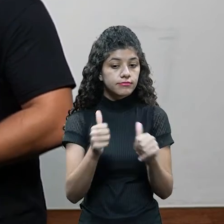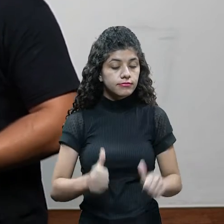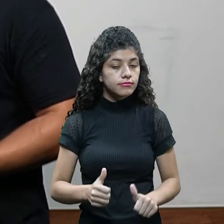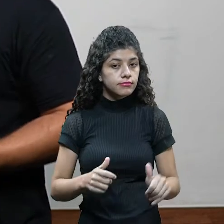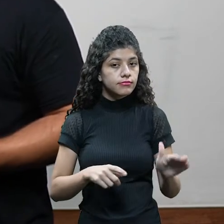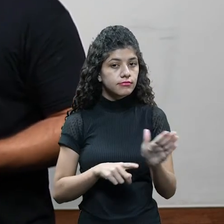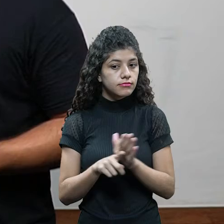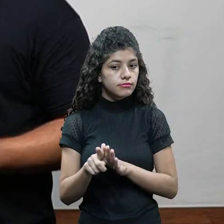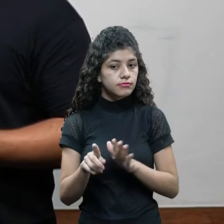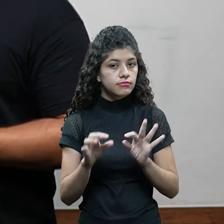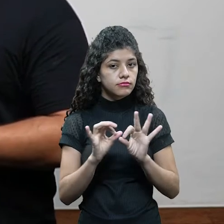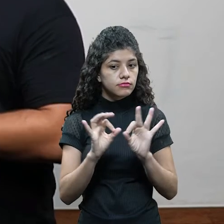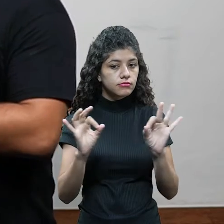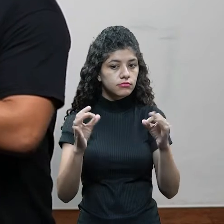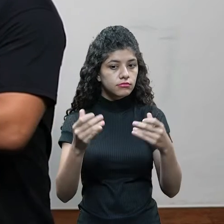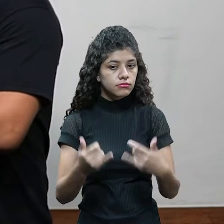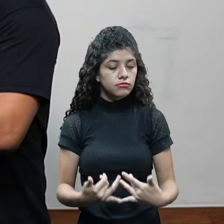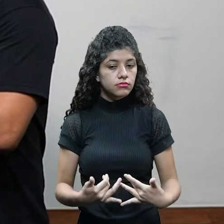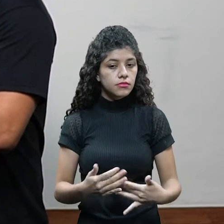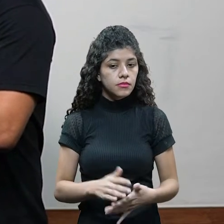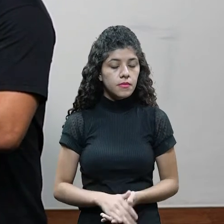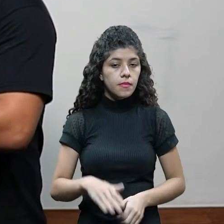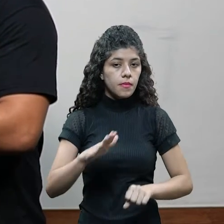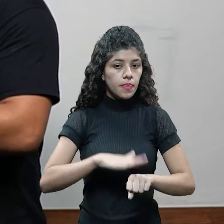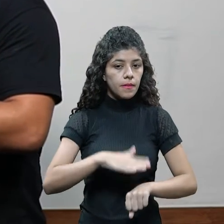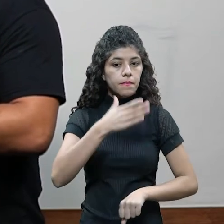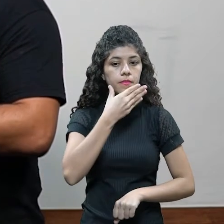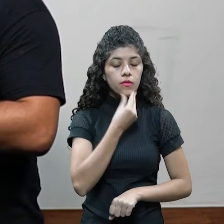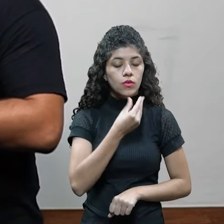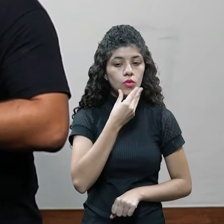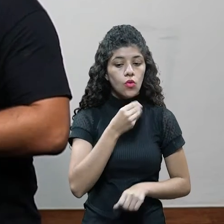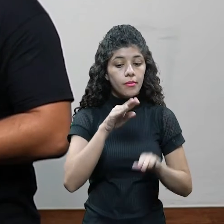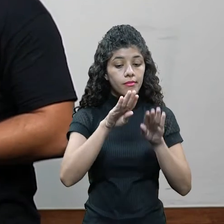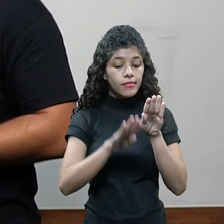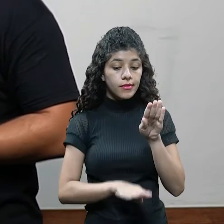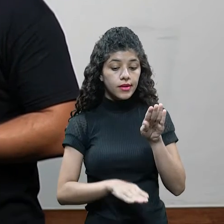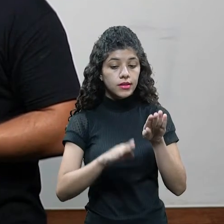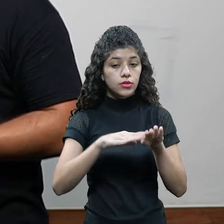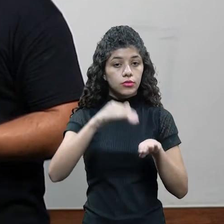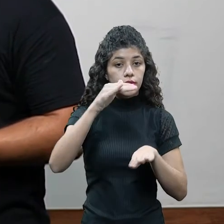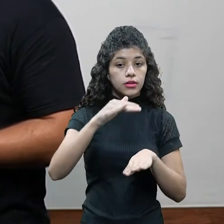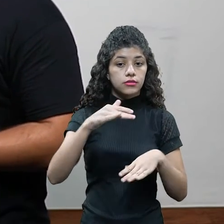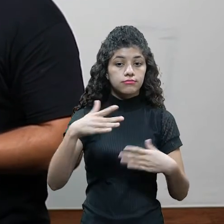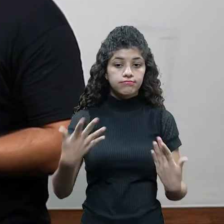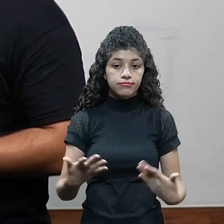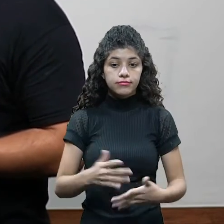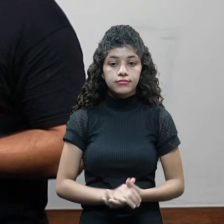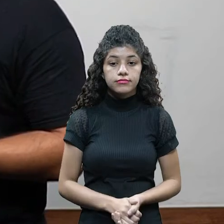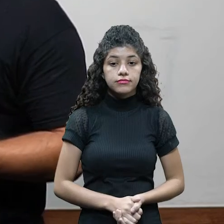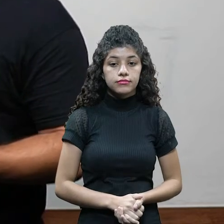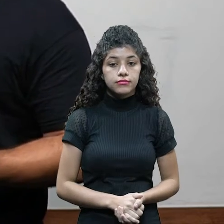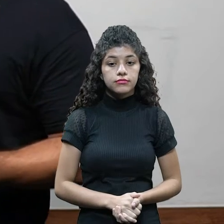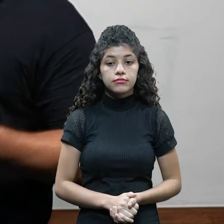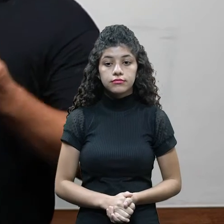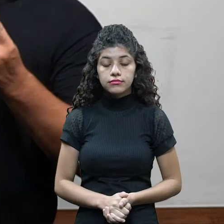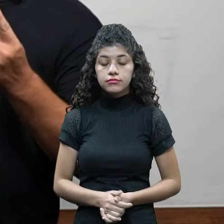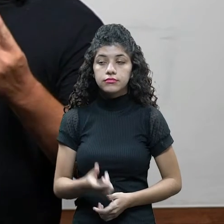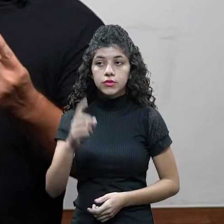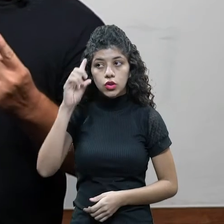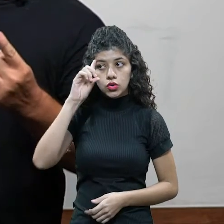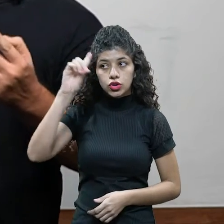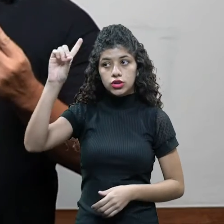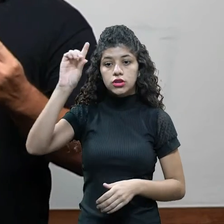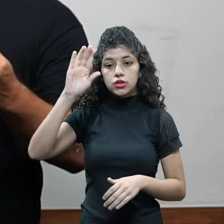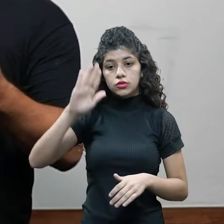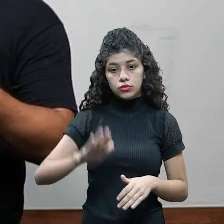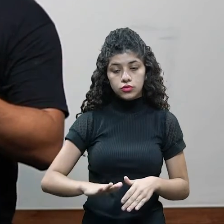pouco para vocês. Quanto mais homens, mais ou menos dias eu vou levar? Mais homens, menos dias. Se eu